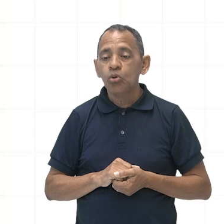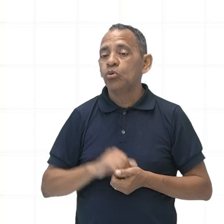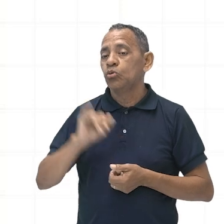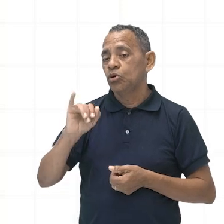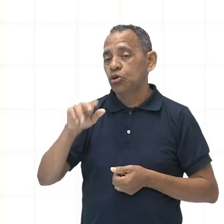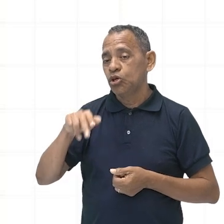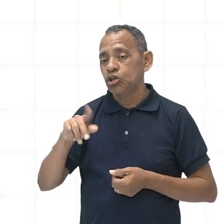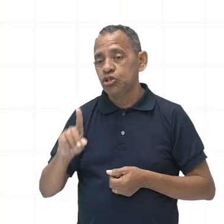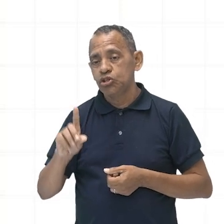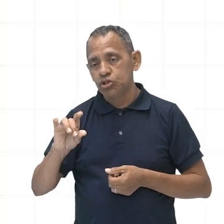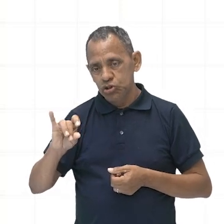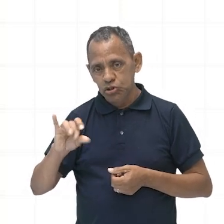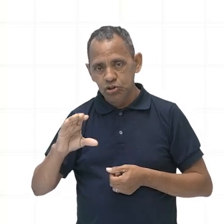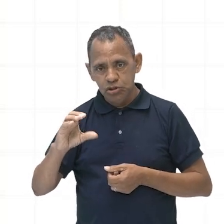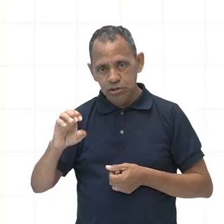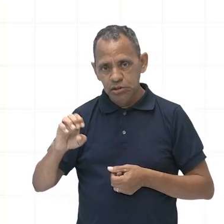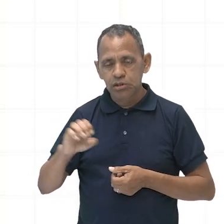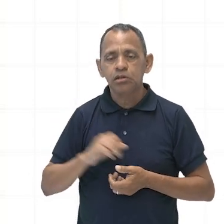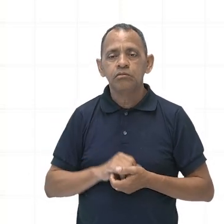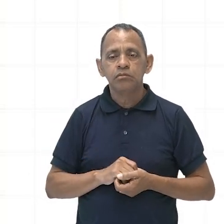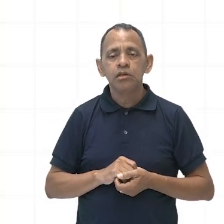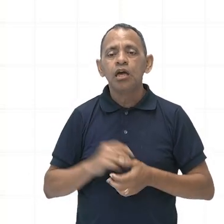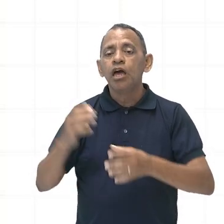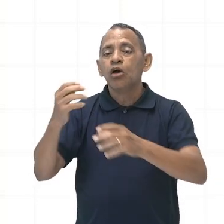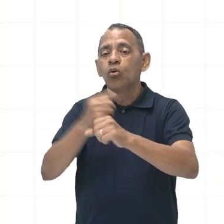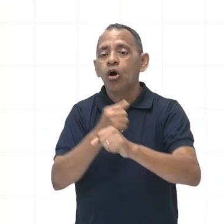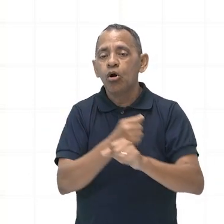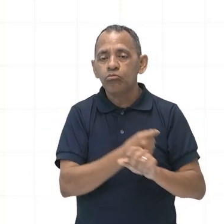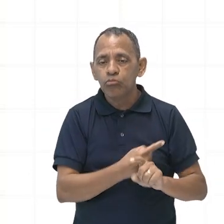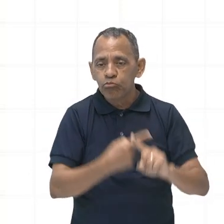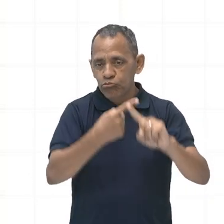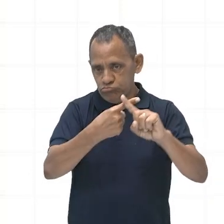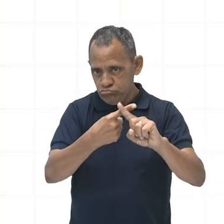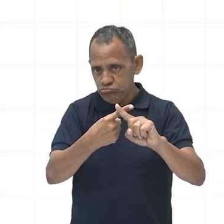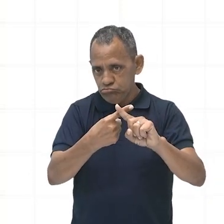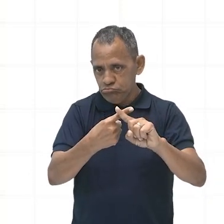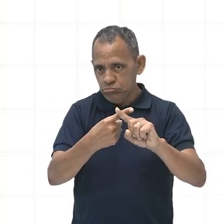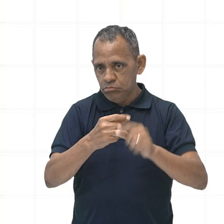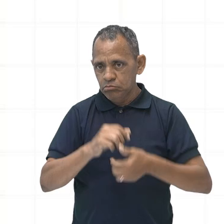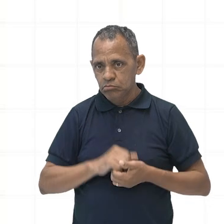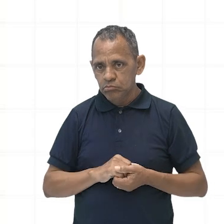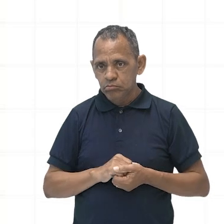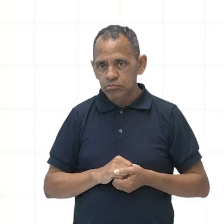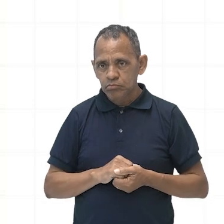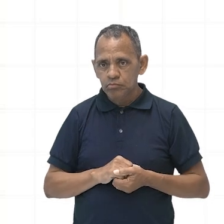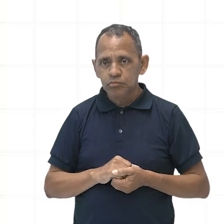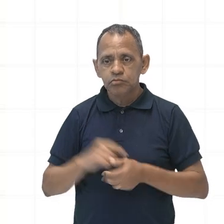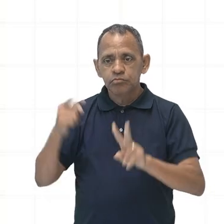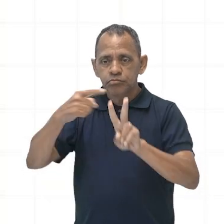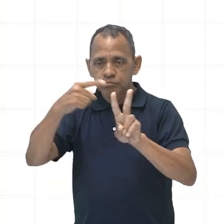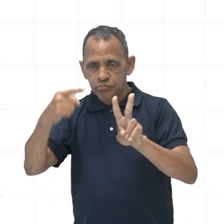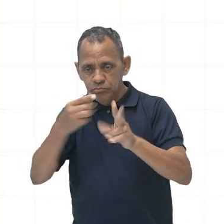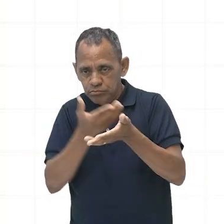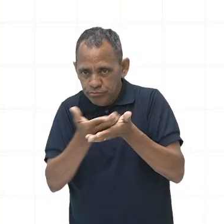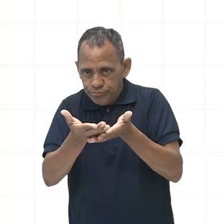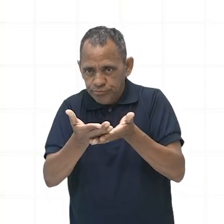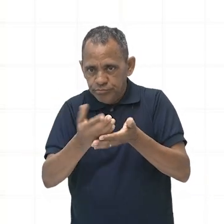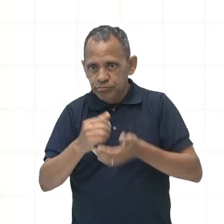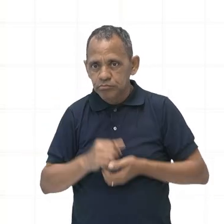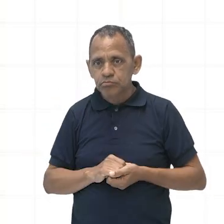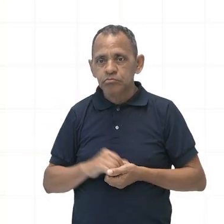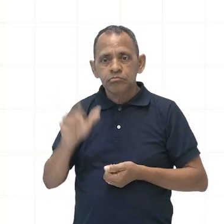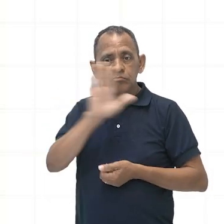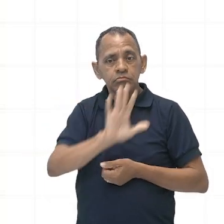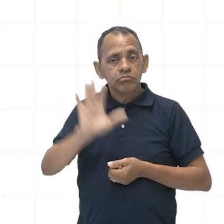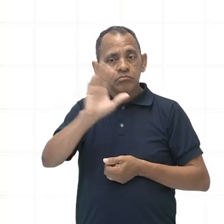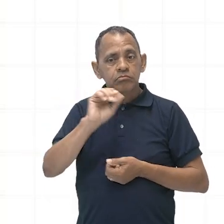produto, lembra que toda vez que a gente fala de produto, a gente pensa em multiplicação, dos índices das raízes iniciais. De modo